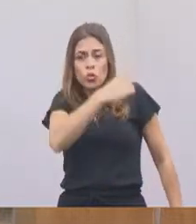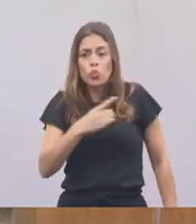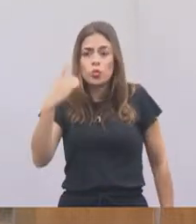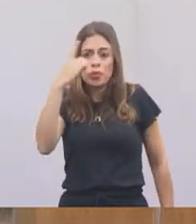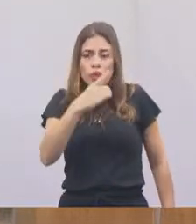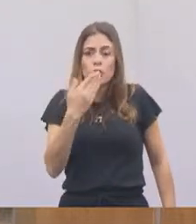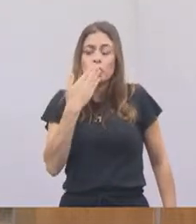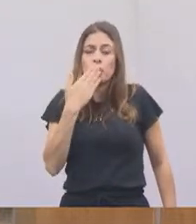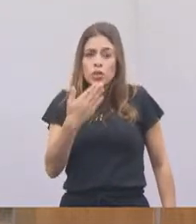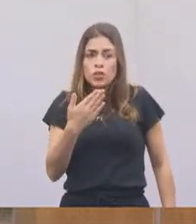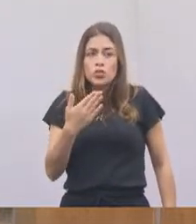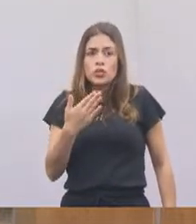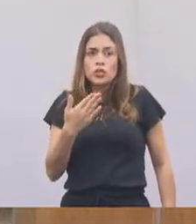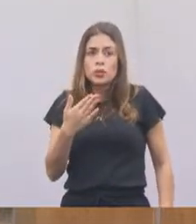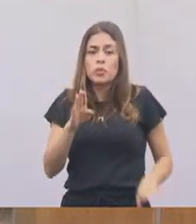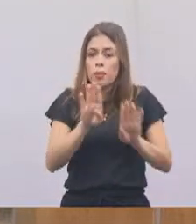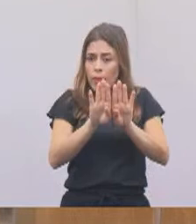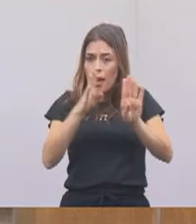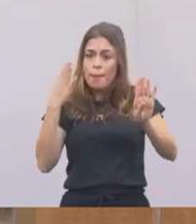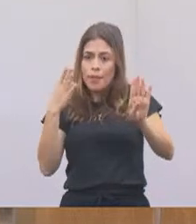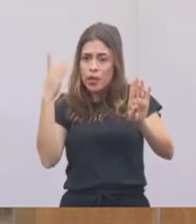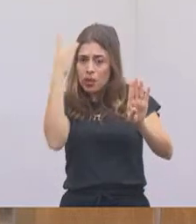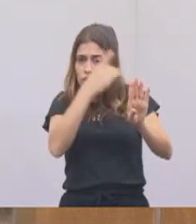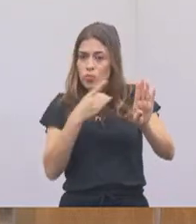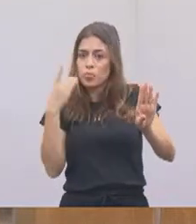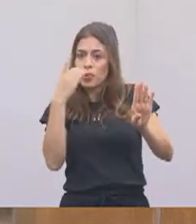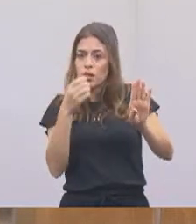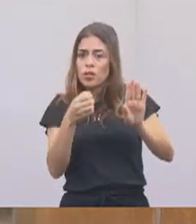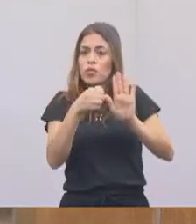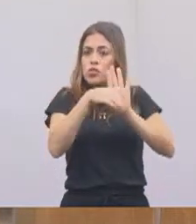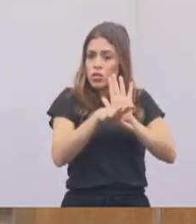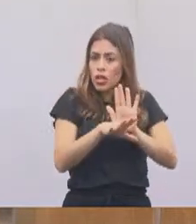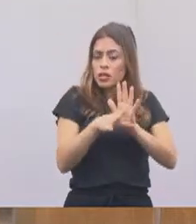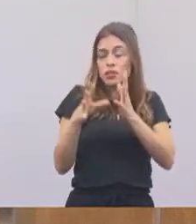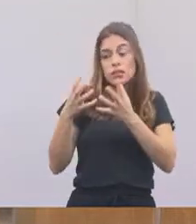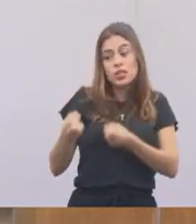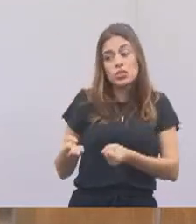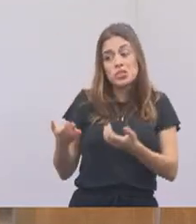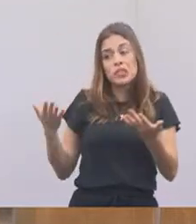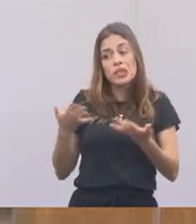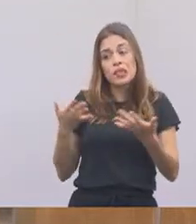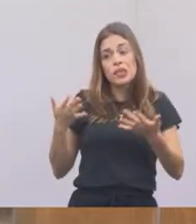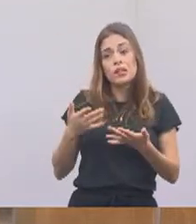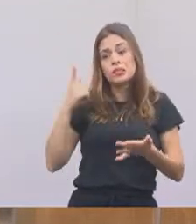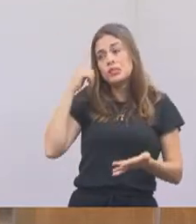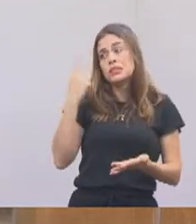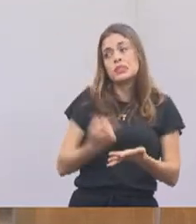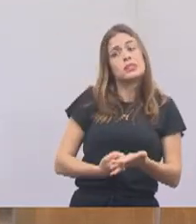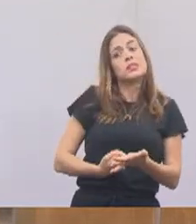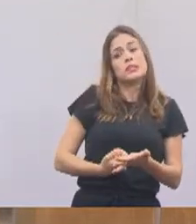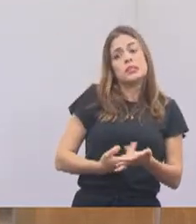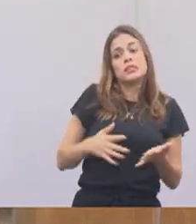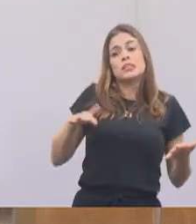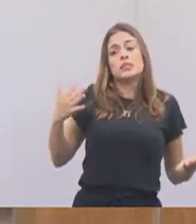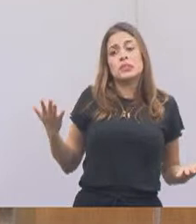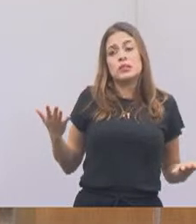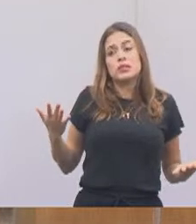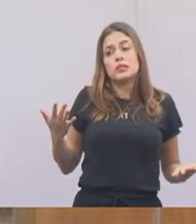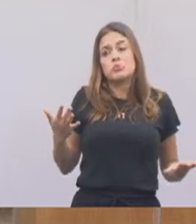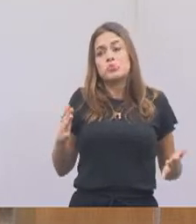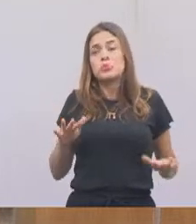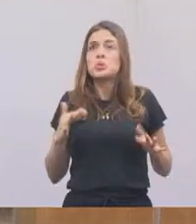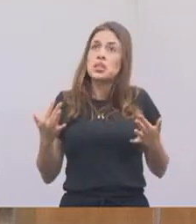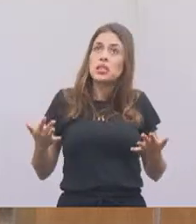que abrisse aos domingos no passado, essa indicação foi atendida e agora tomaram a decisão. Talvez porque